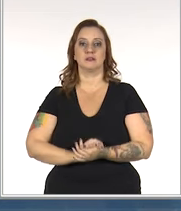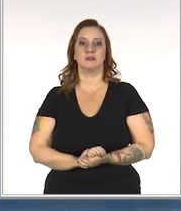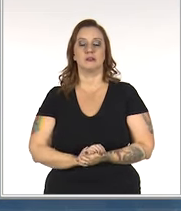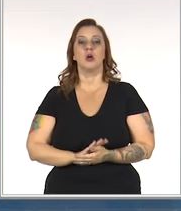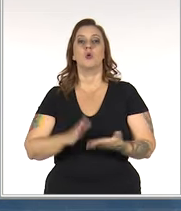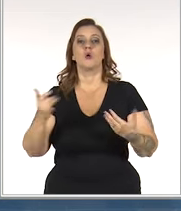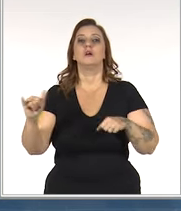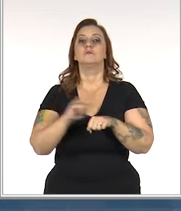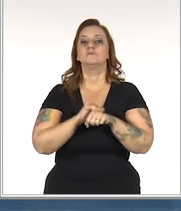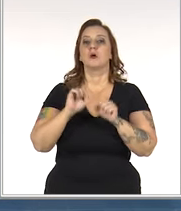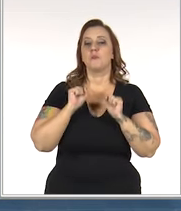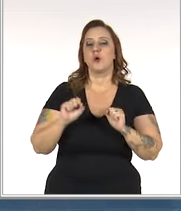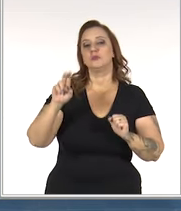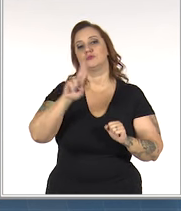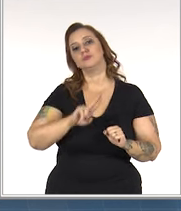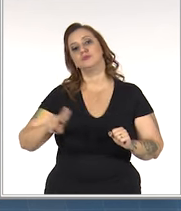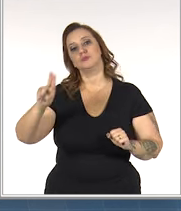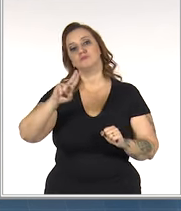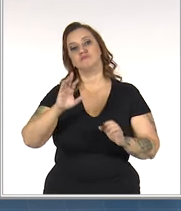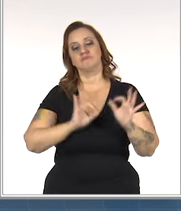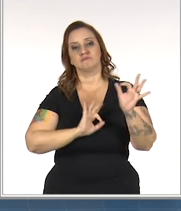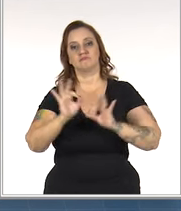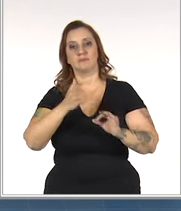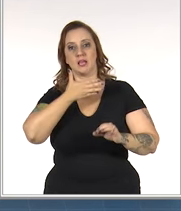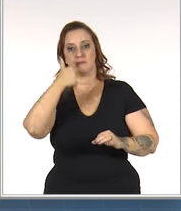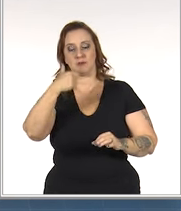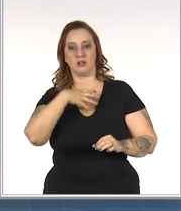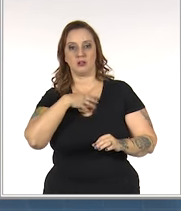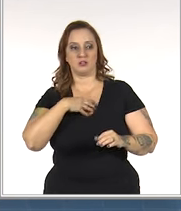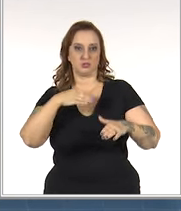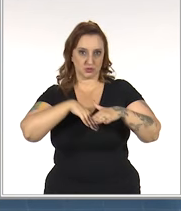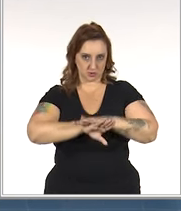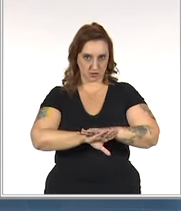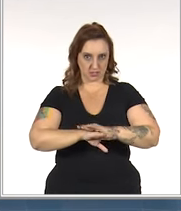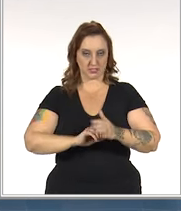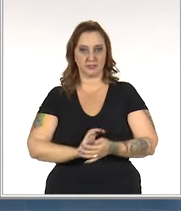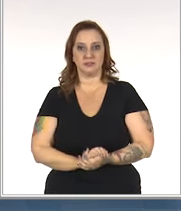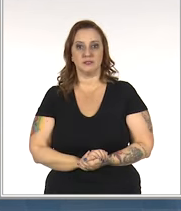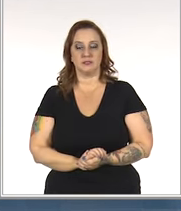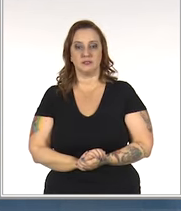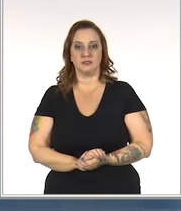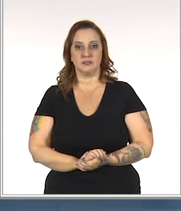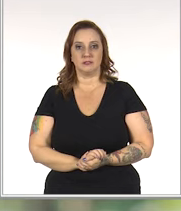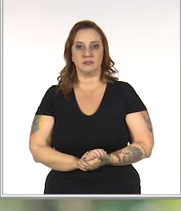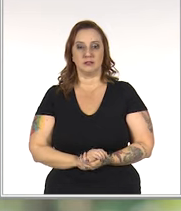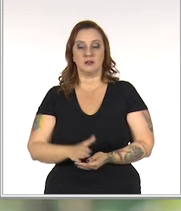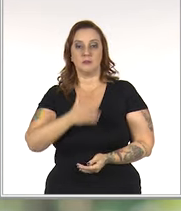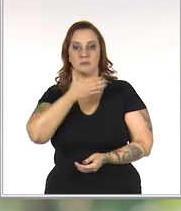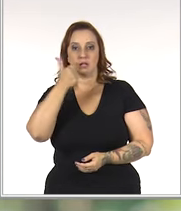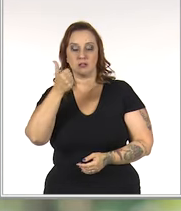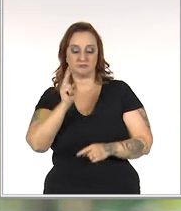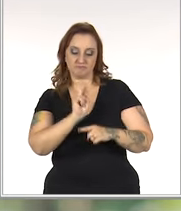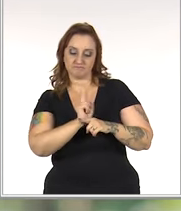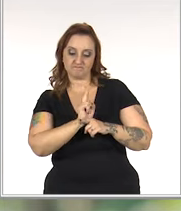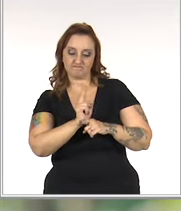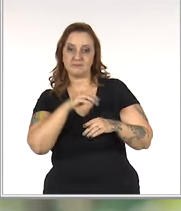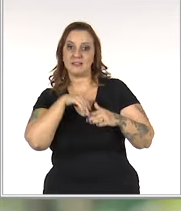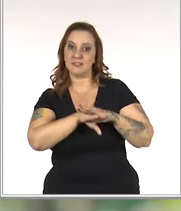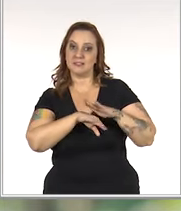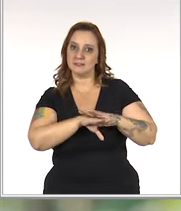Que estratégias posso adotar para controlar melhor o meu estoque? Para melhorar o